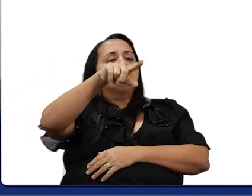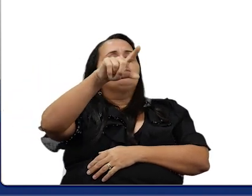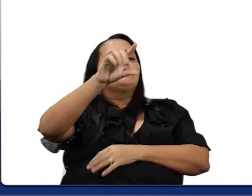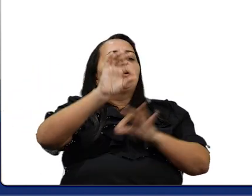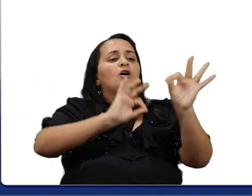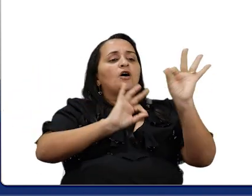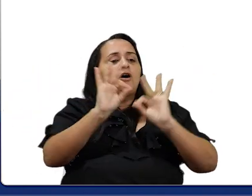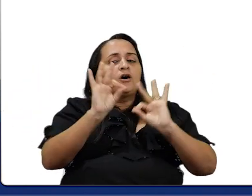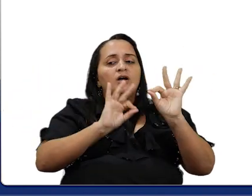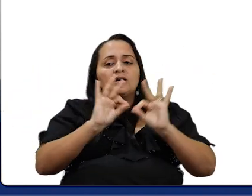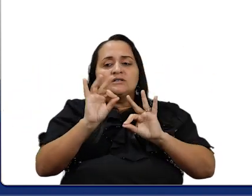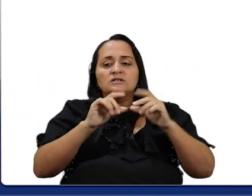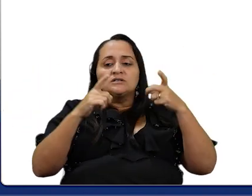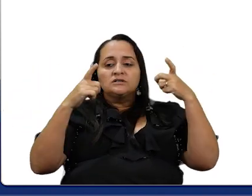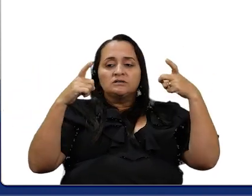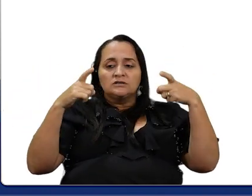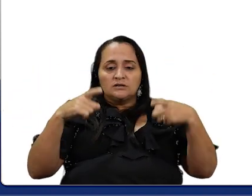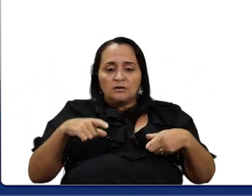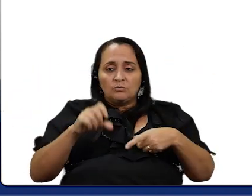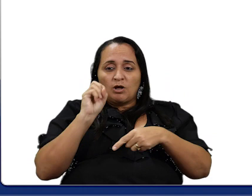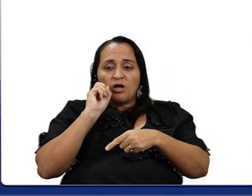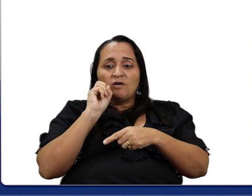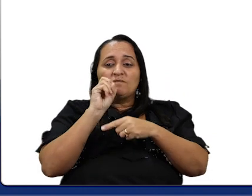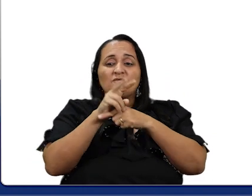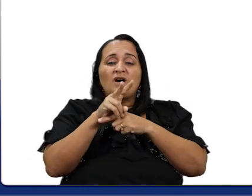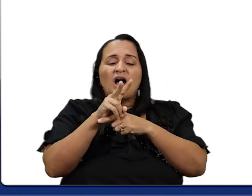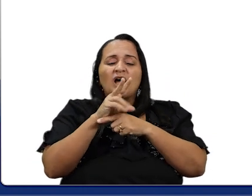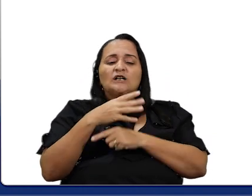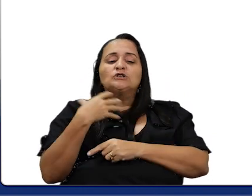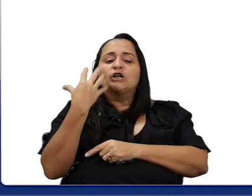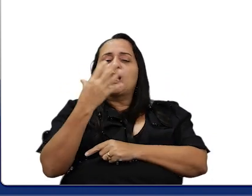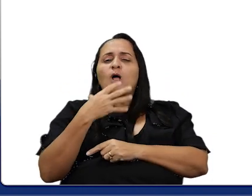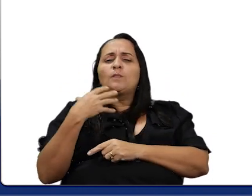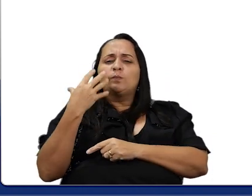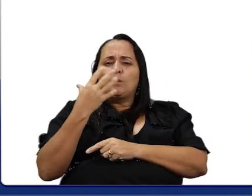organizar uma vaga de cantor. Faz sentido?